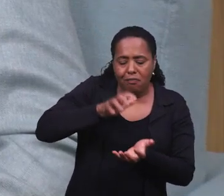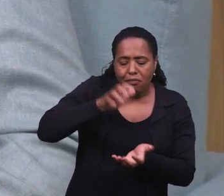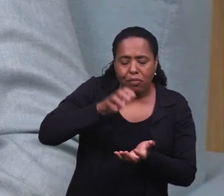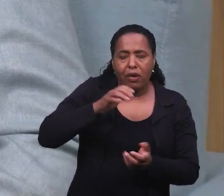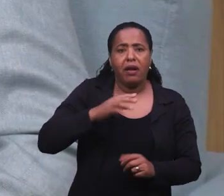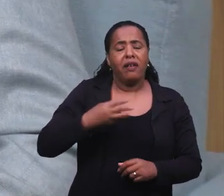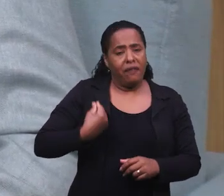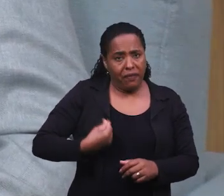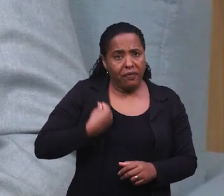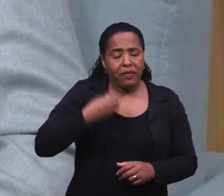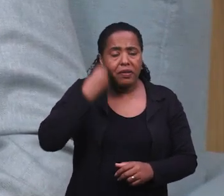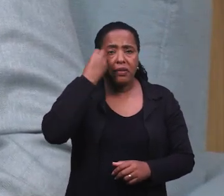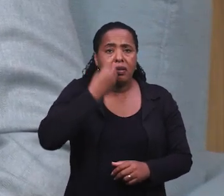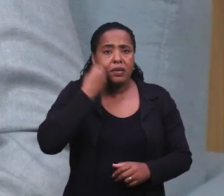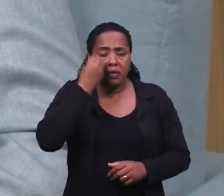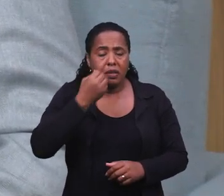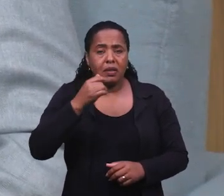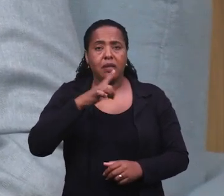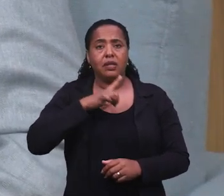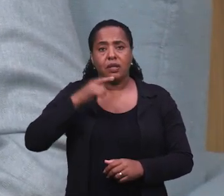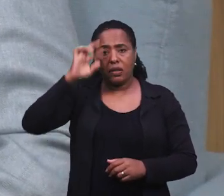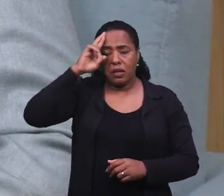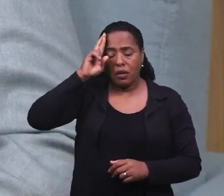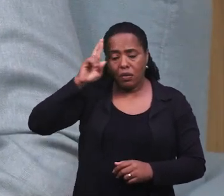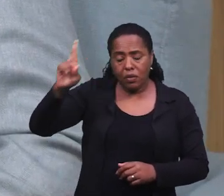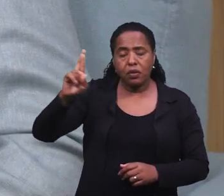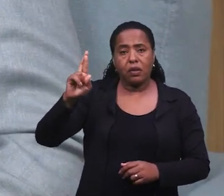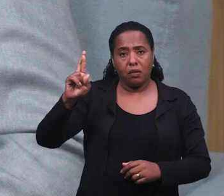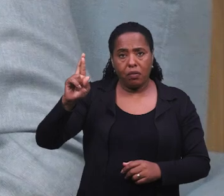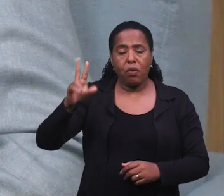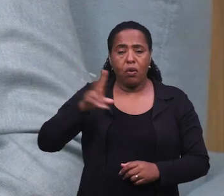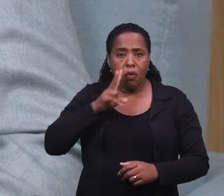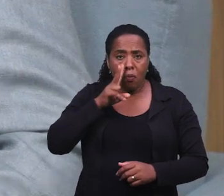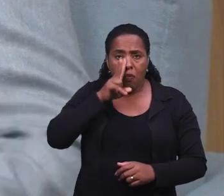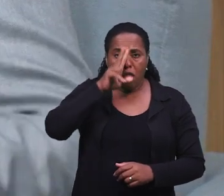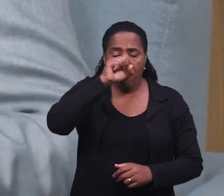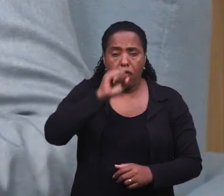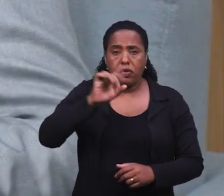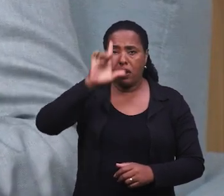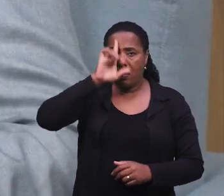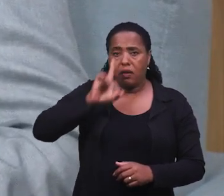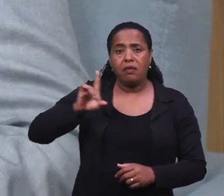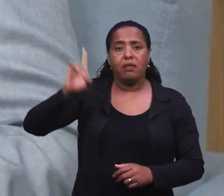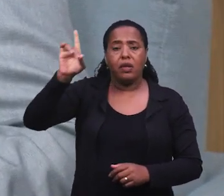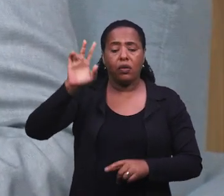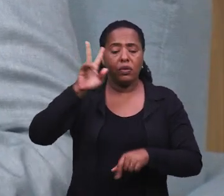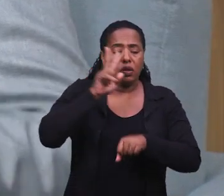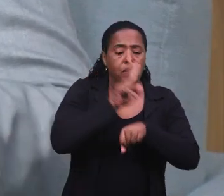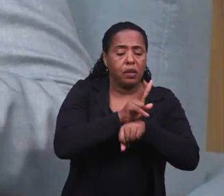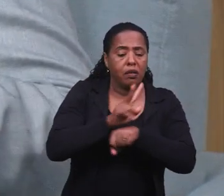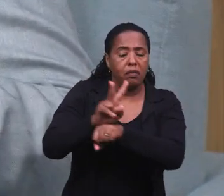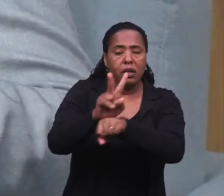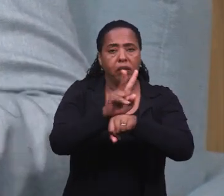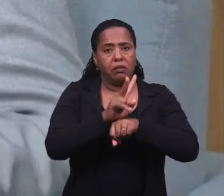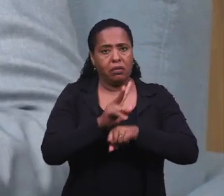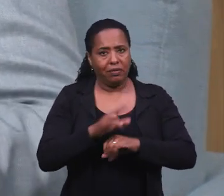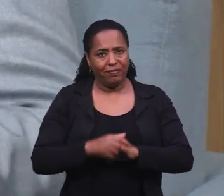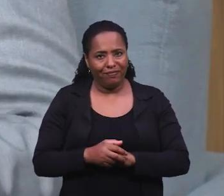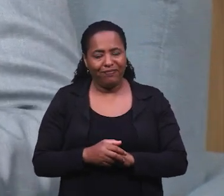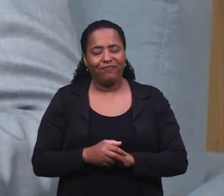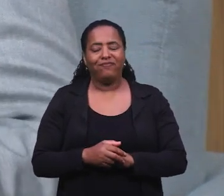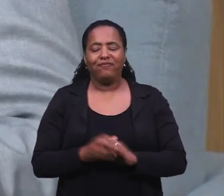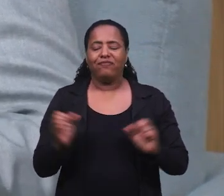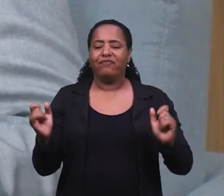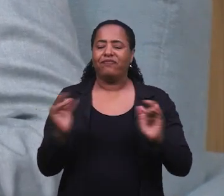que Ele nos alcançou, nós sentimos esse acolhimento, nós vivemos este acolhimento em